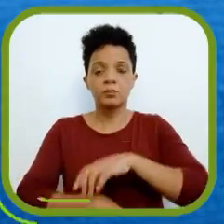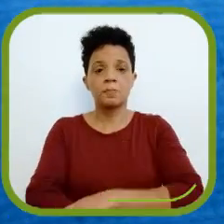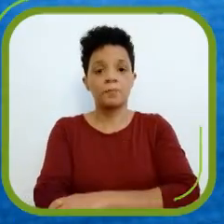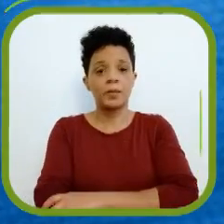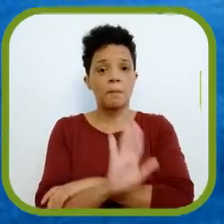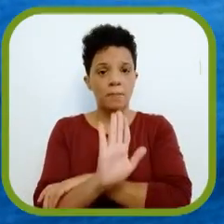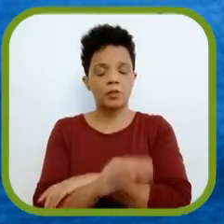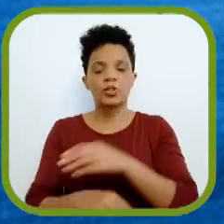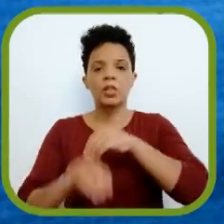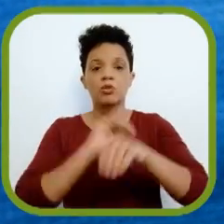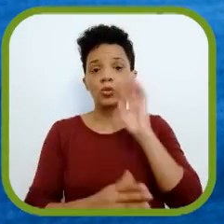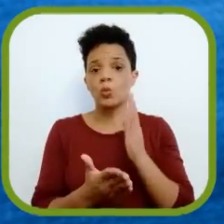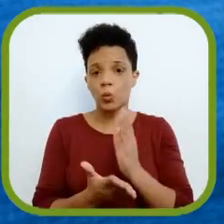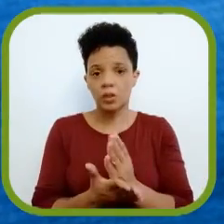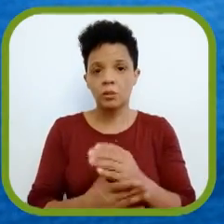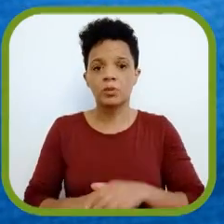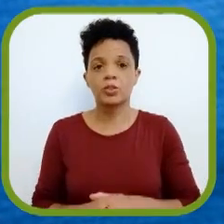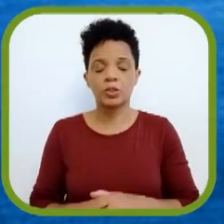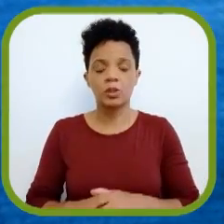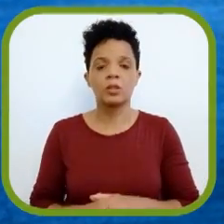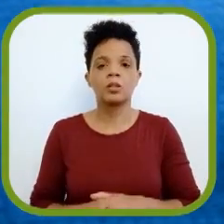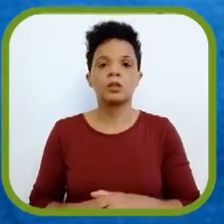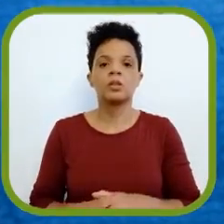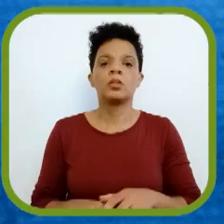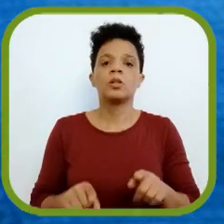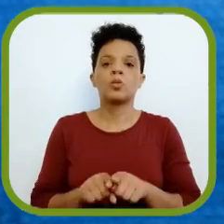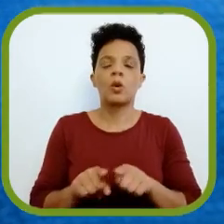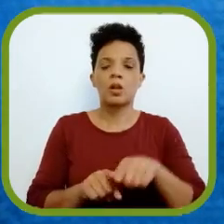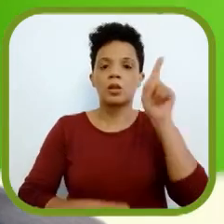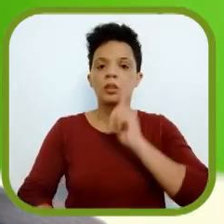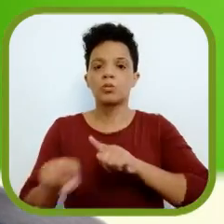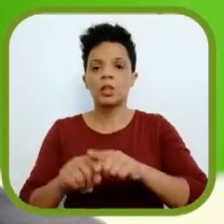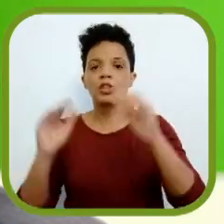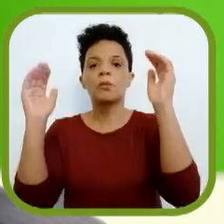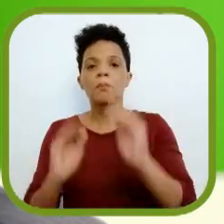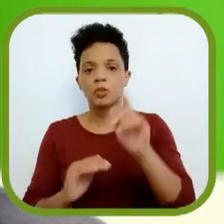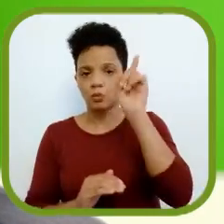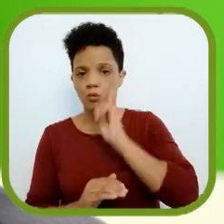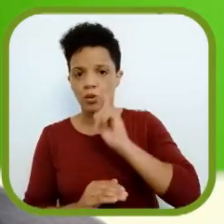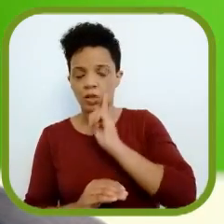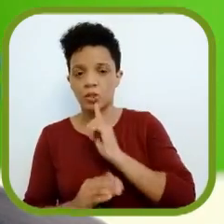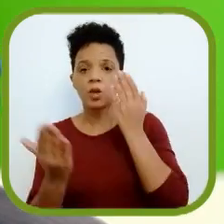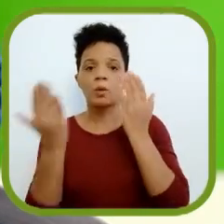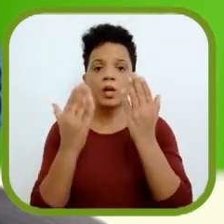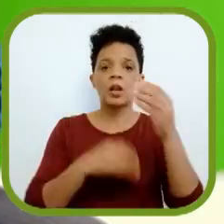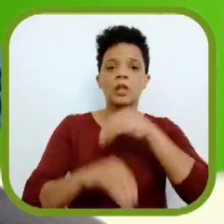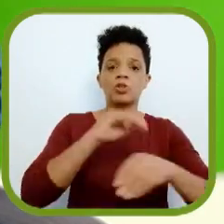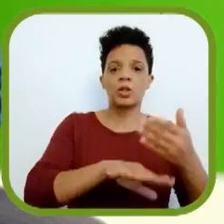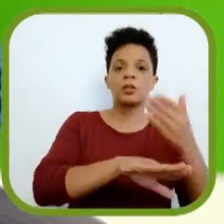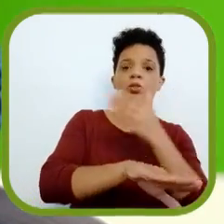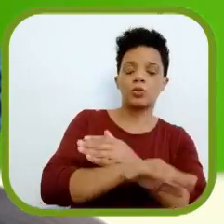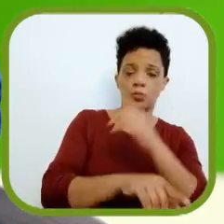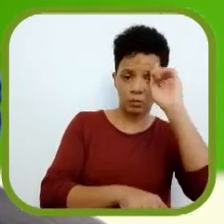No entanto, nestas últimas eleições, nós temos menos deputadas mulheres do que tivemos